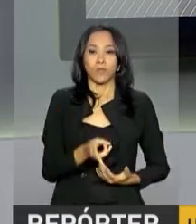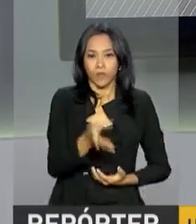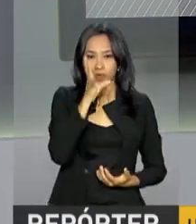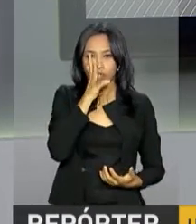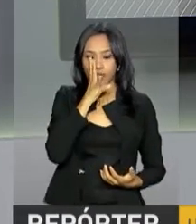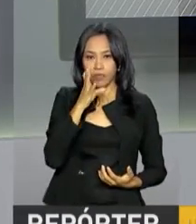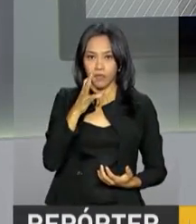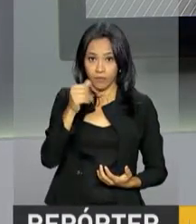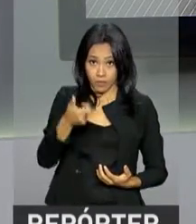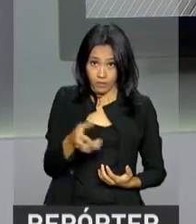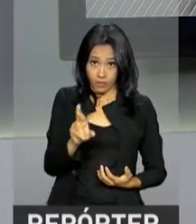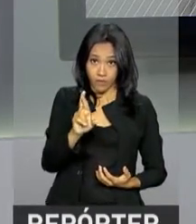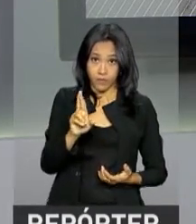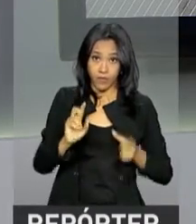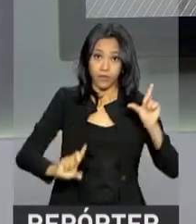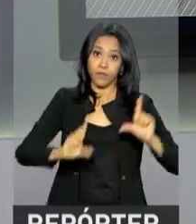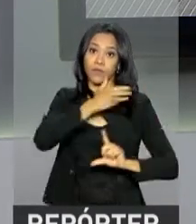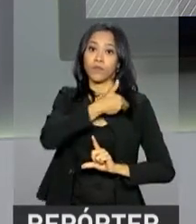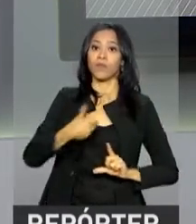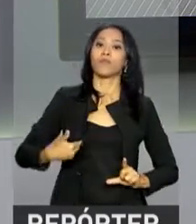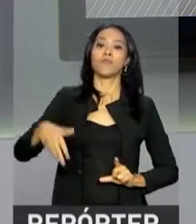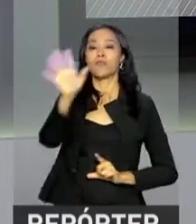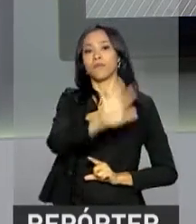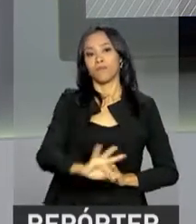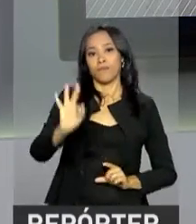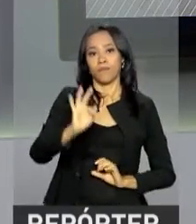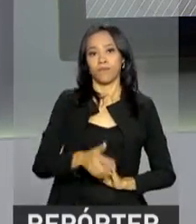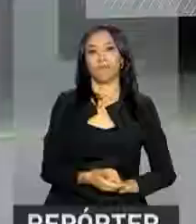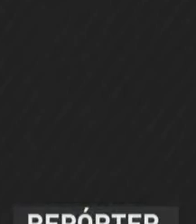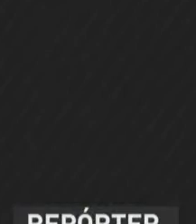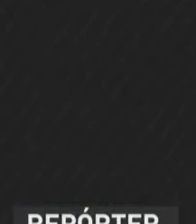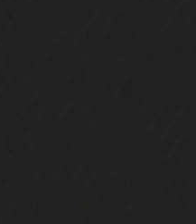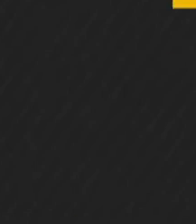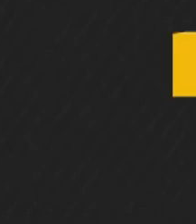continue com a gente na nbr a tv do governo federal